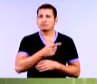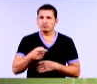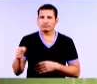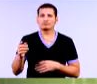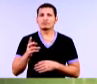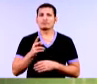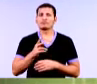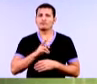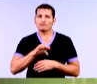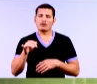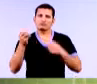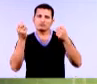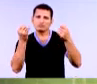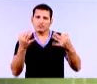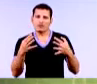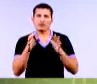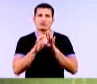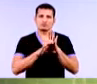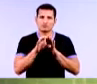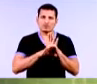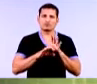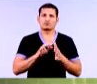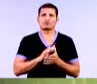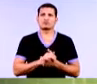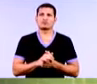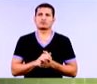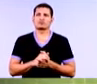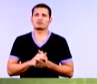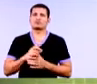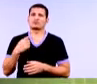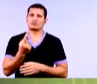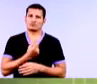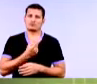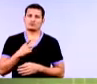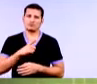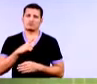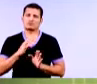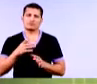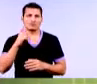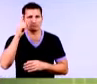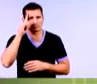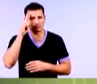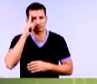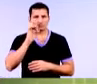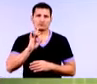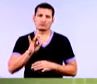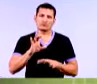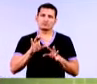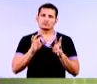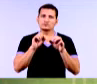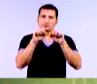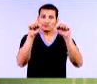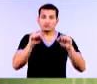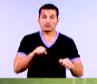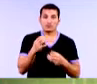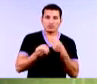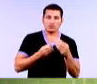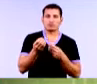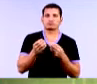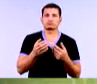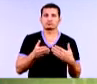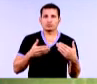aritméticas, e tudo isso são conceitos que nós já temos no nosso dia a dia, a gente só vai sistematizá-los aqui durante a aula, para que